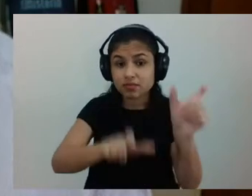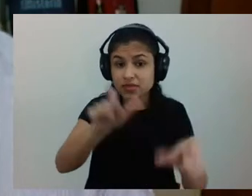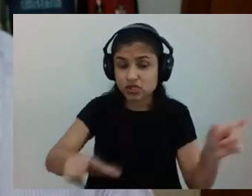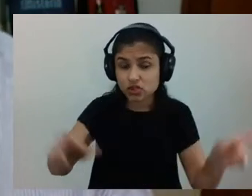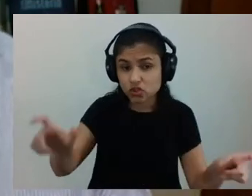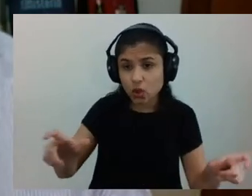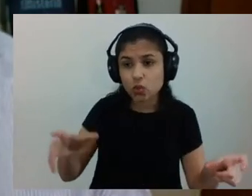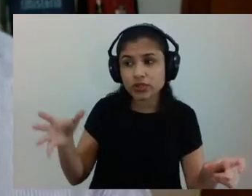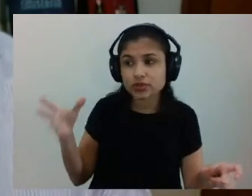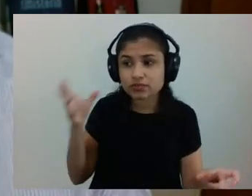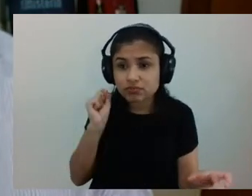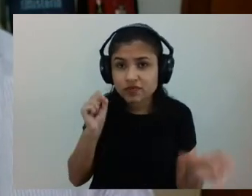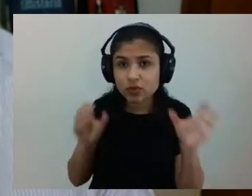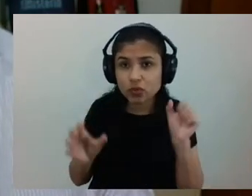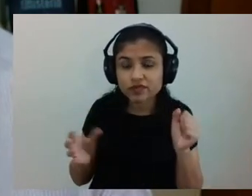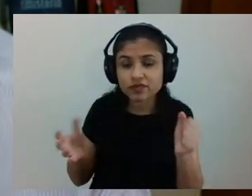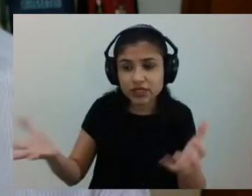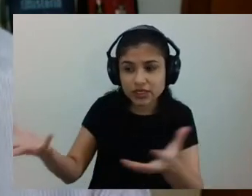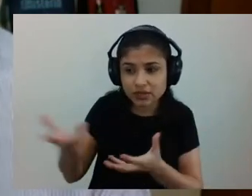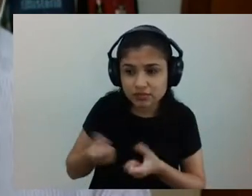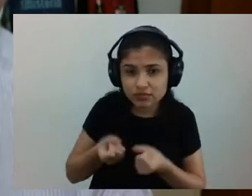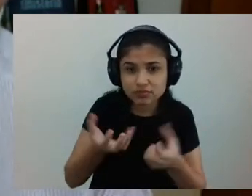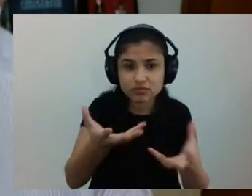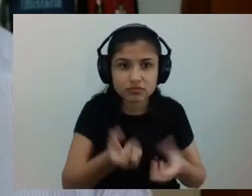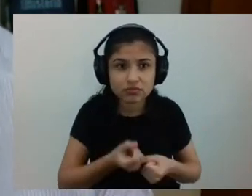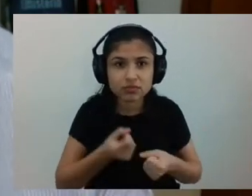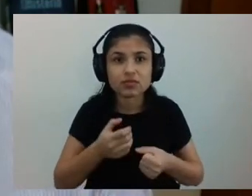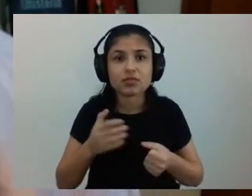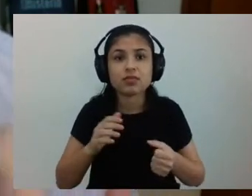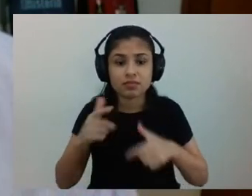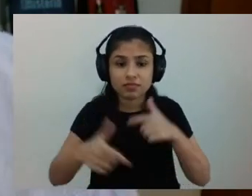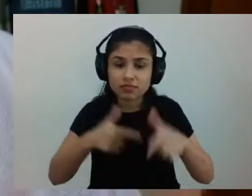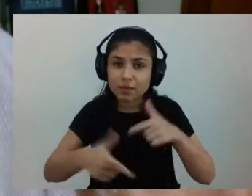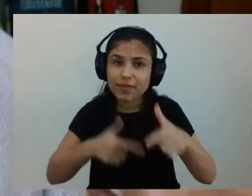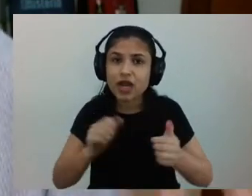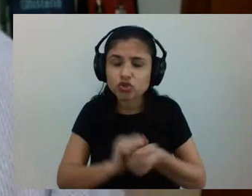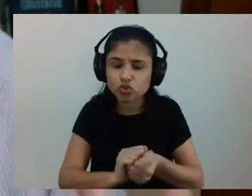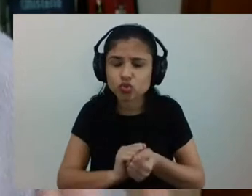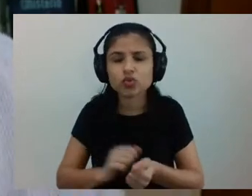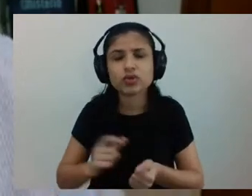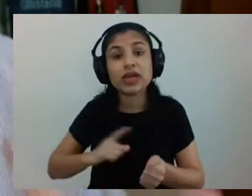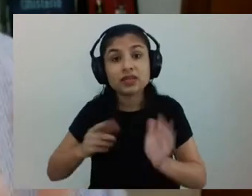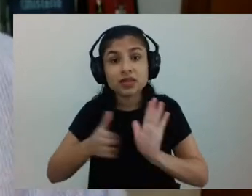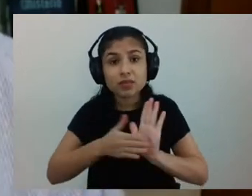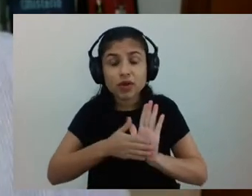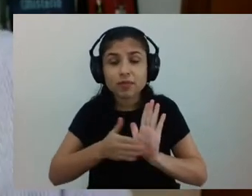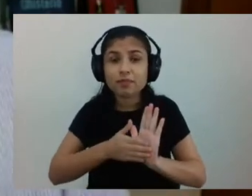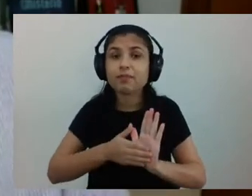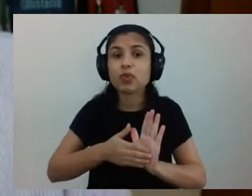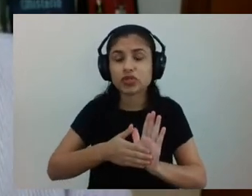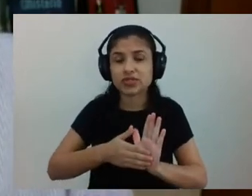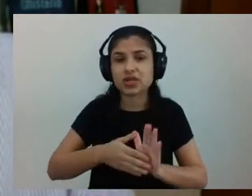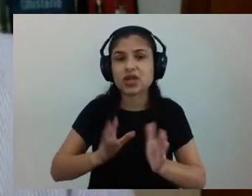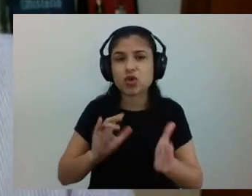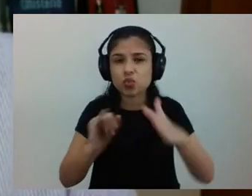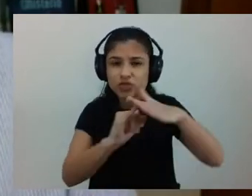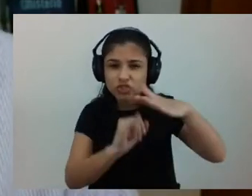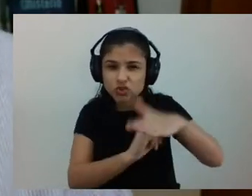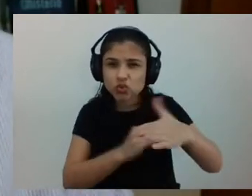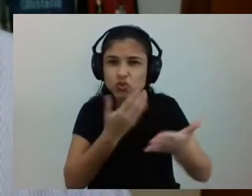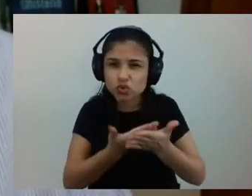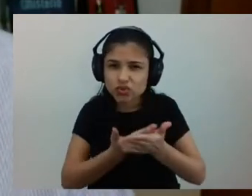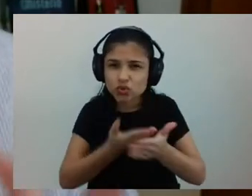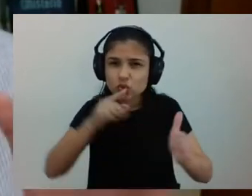vão trabalhar juntos. Temos propostas como fazer com que o Instituto de Estudos Avançados e Estratégicos,